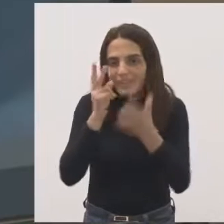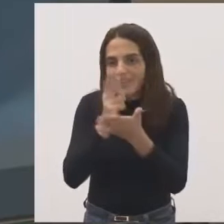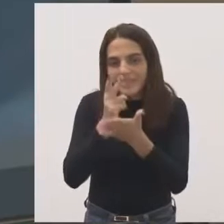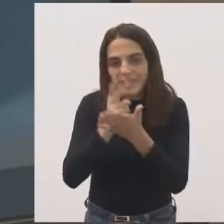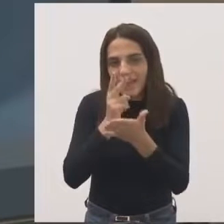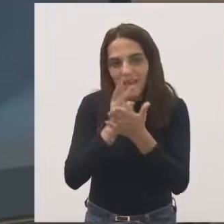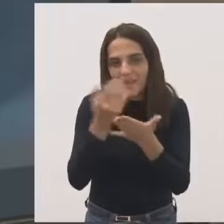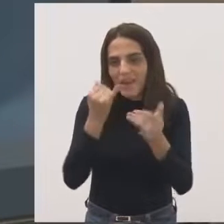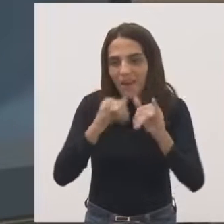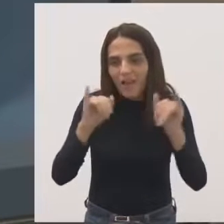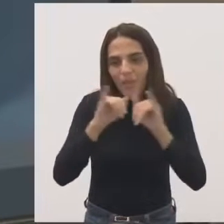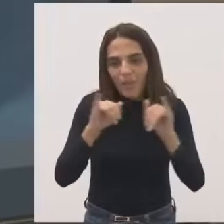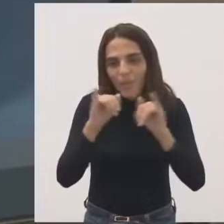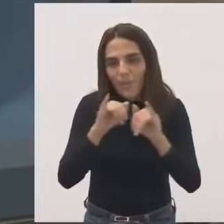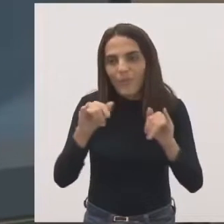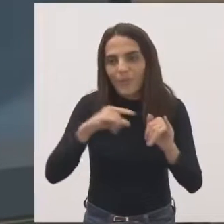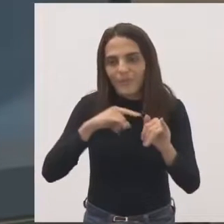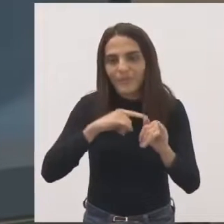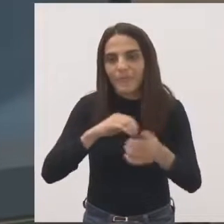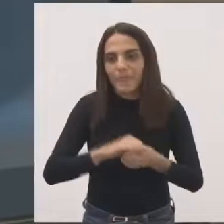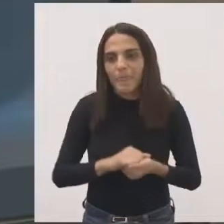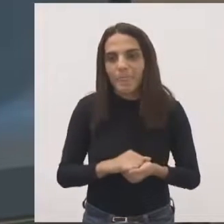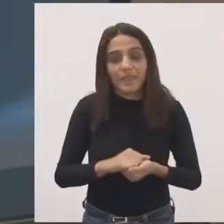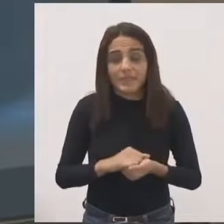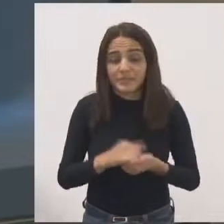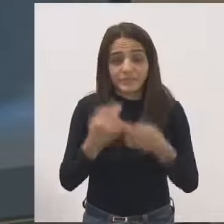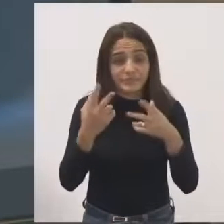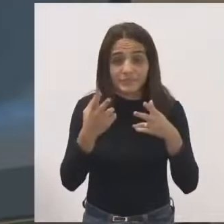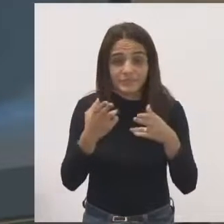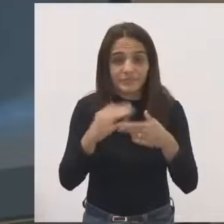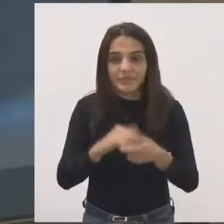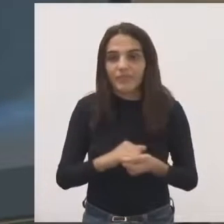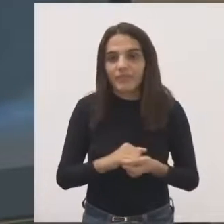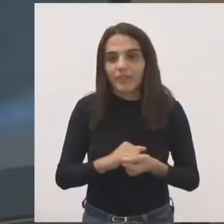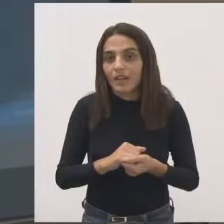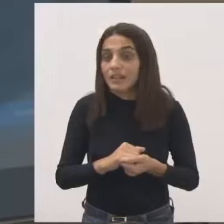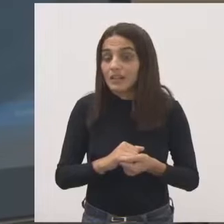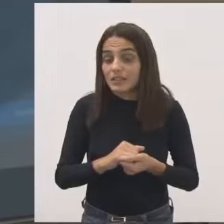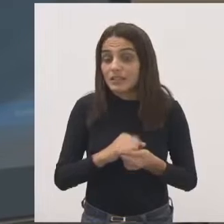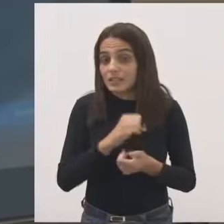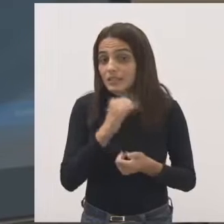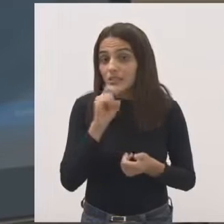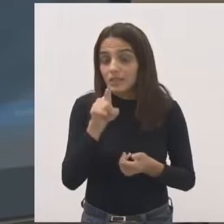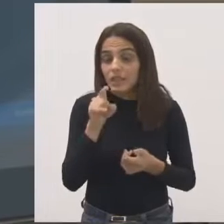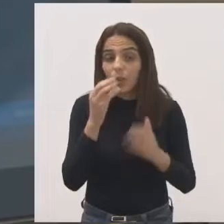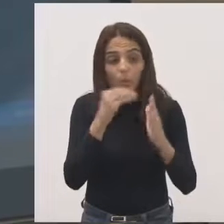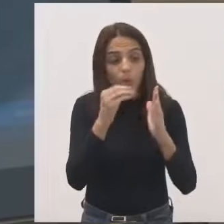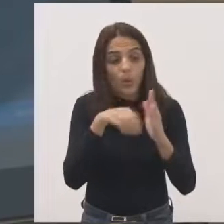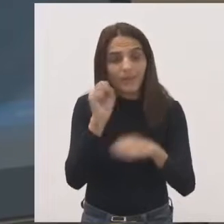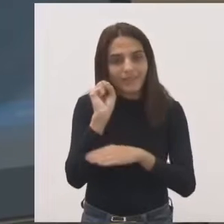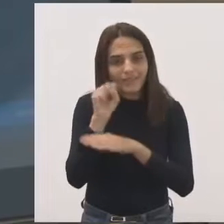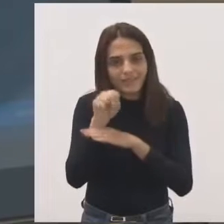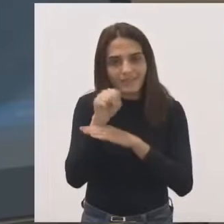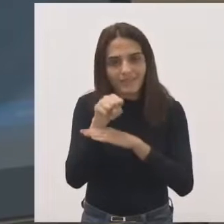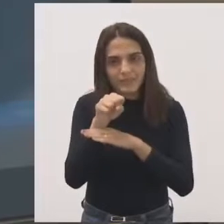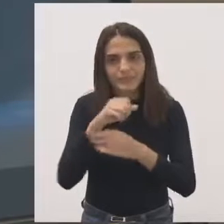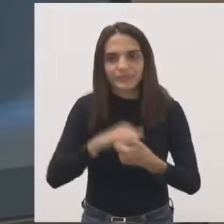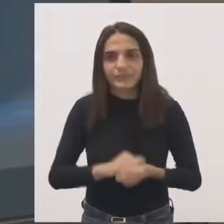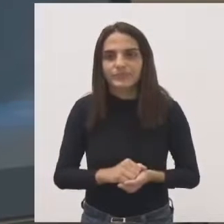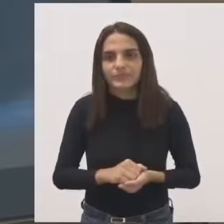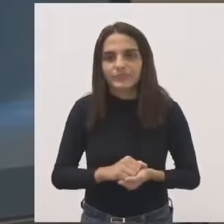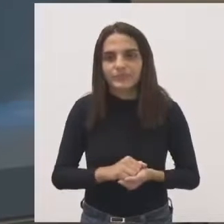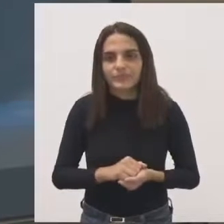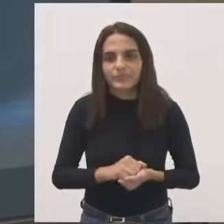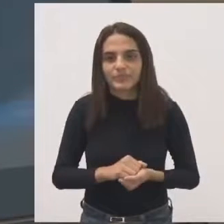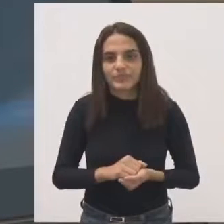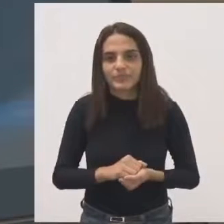Então, essa função aqui da Microsoft é para isso mesmo. Então, se a gente põe que, se nós colocarmos que sim, os